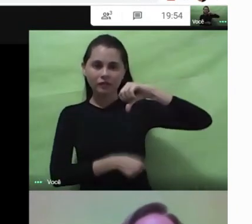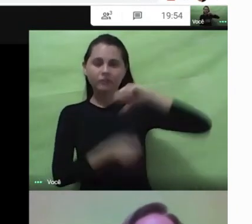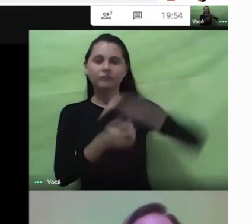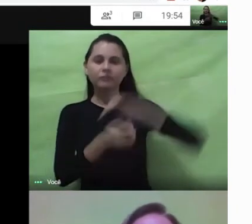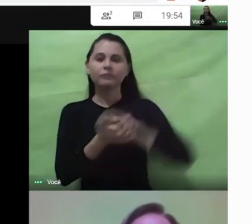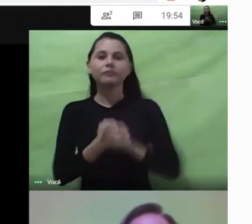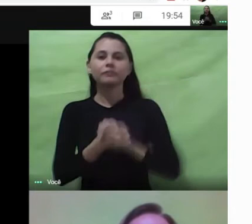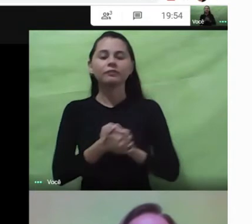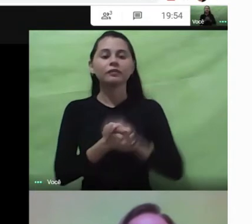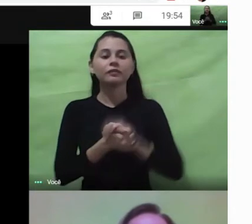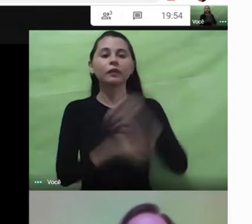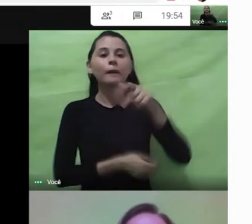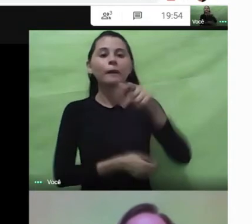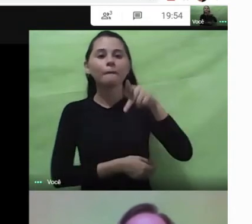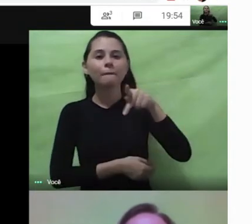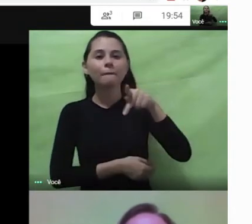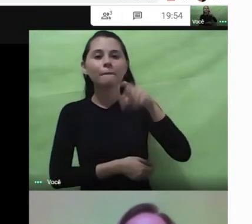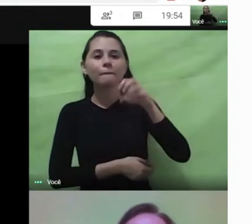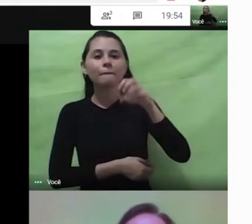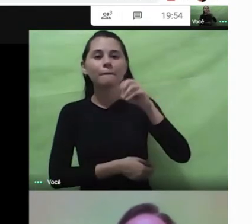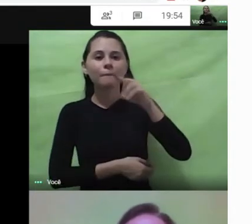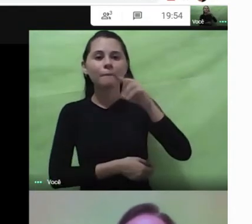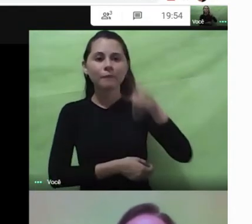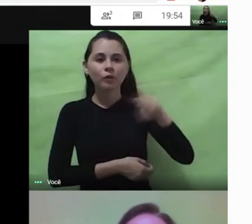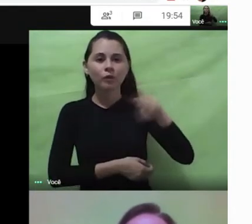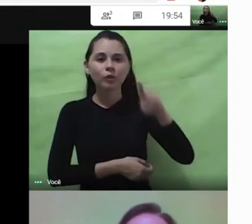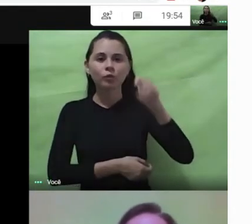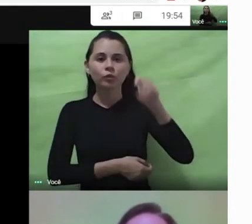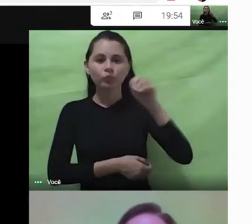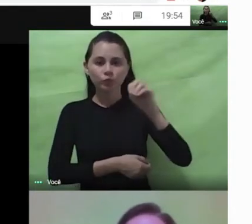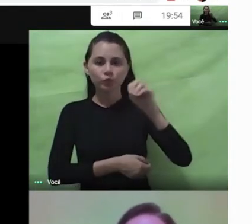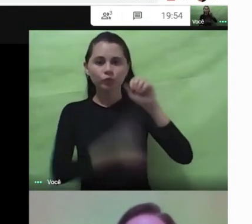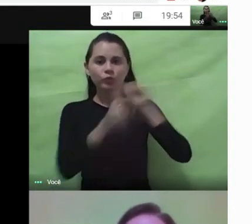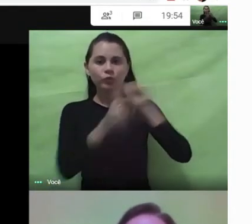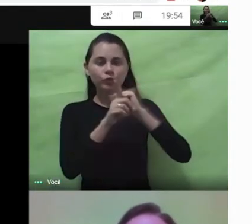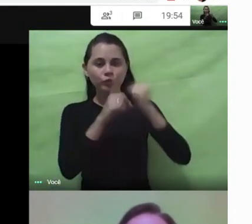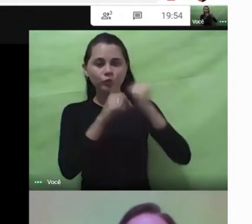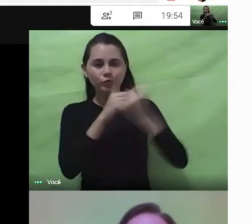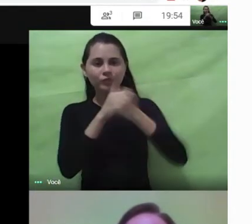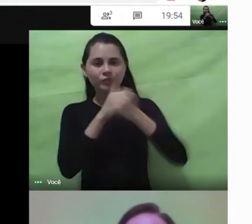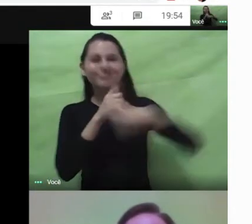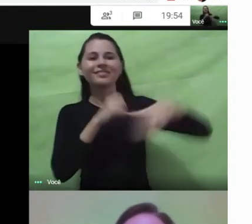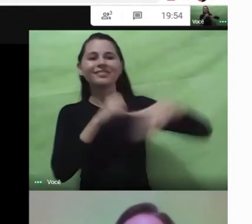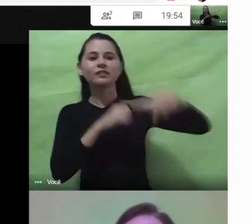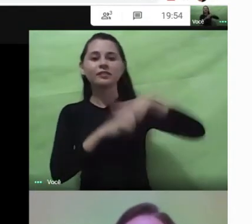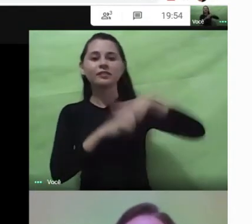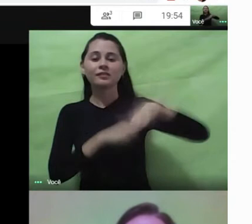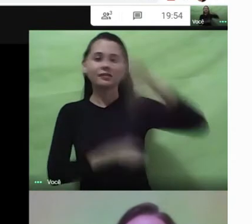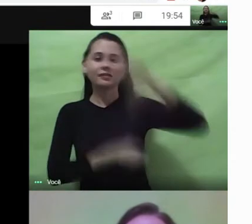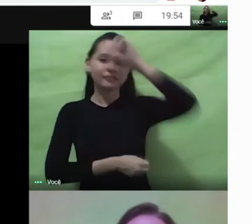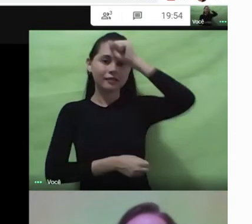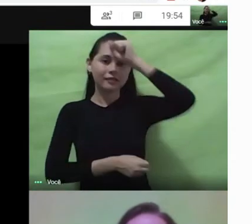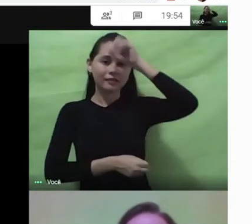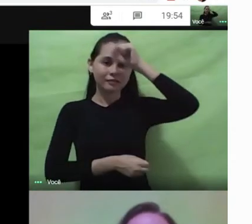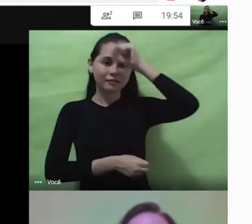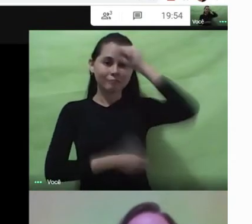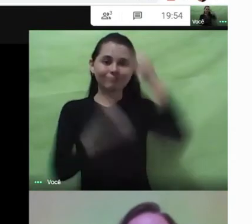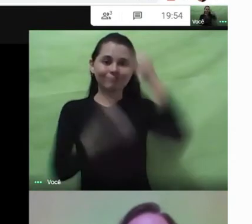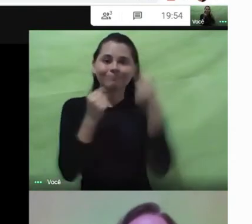Poço, A Sociedade da Aprendizagem e o Desafio